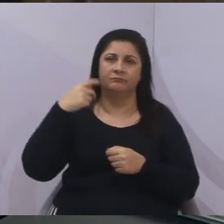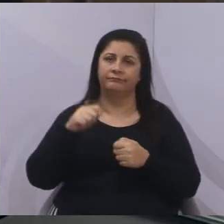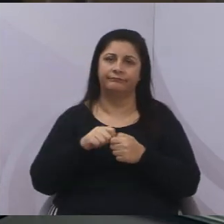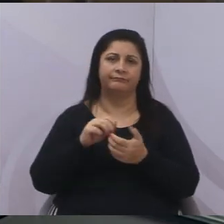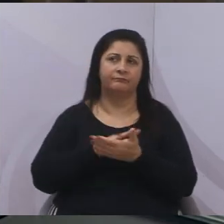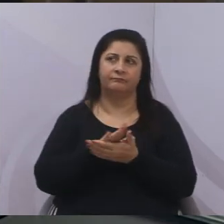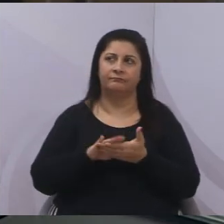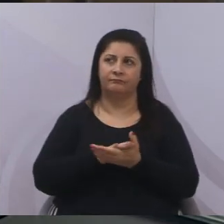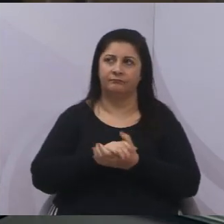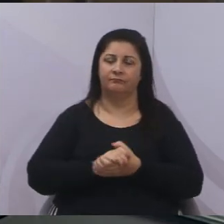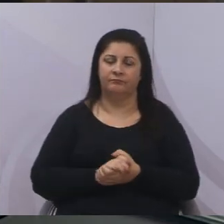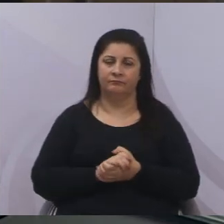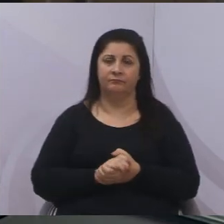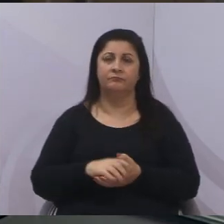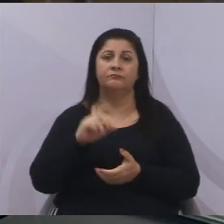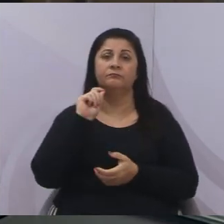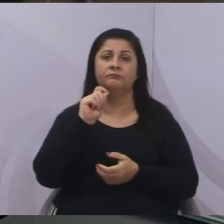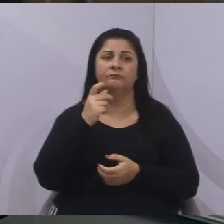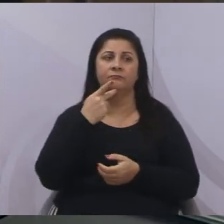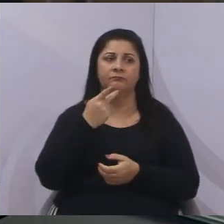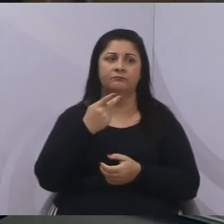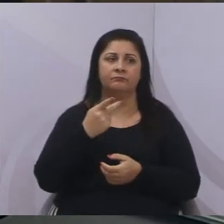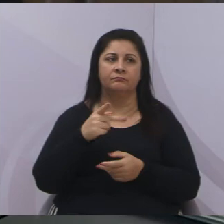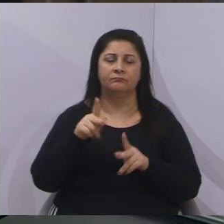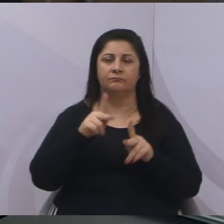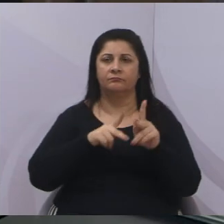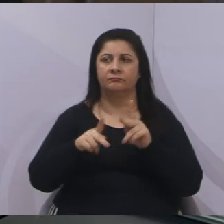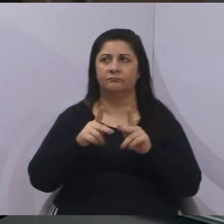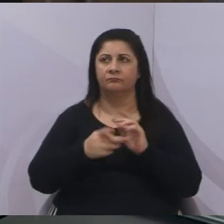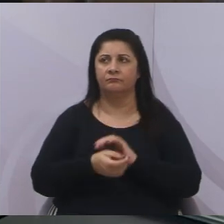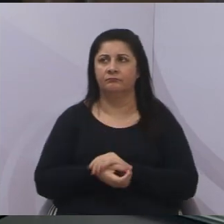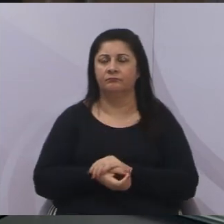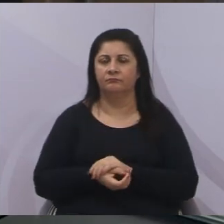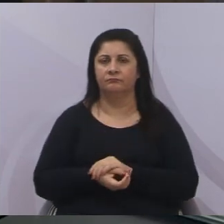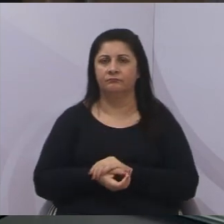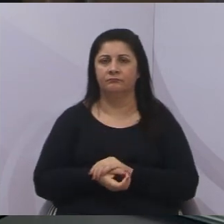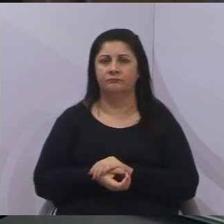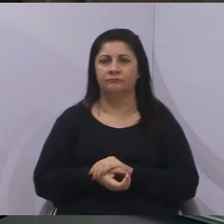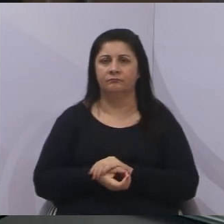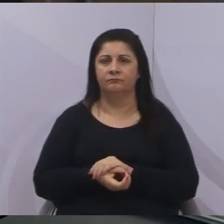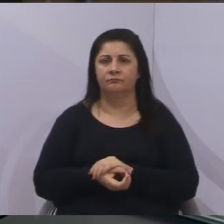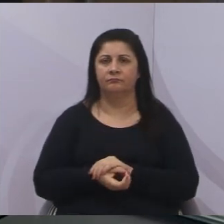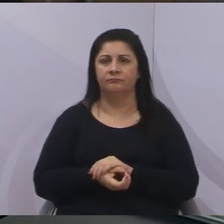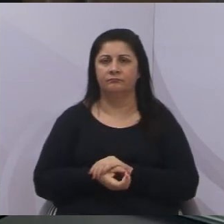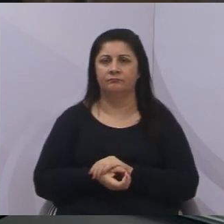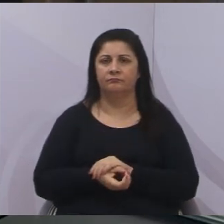nós podemos dizer a essa população no sentido de que,